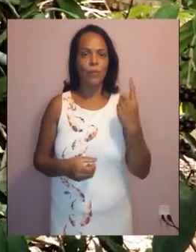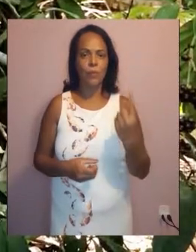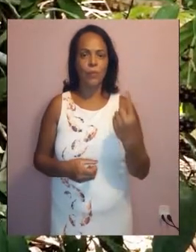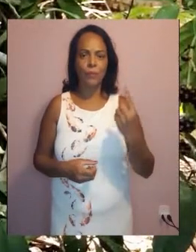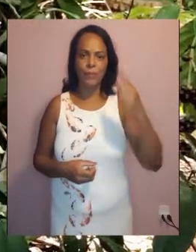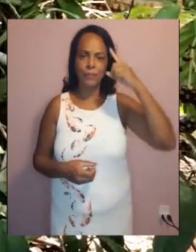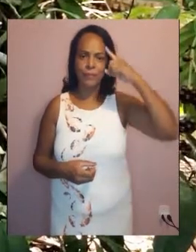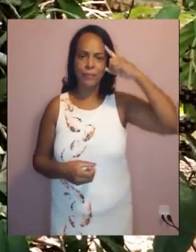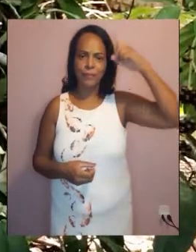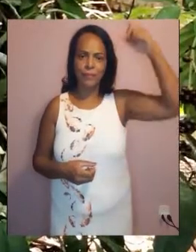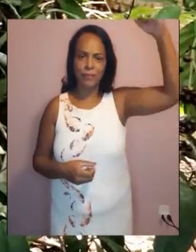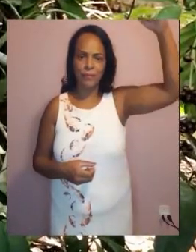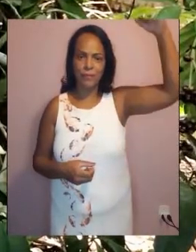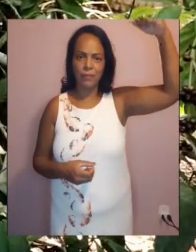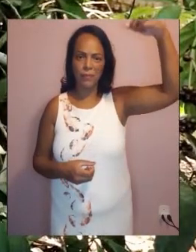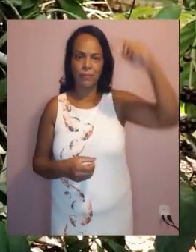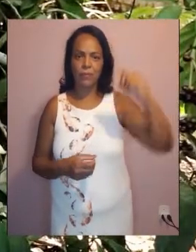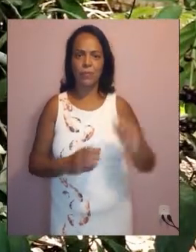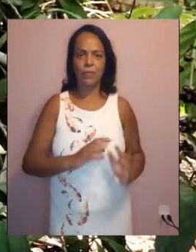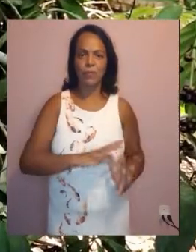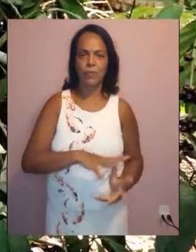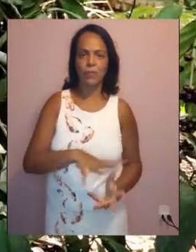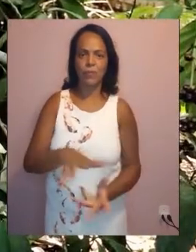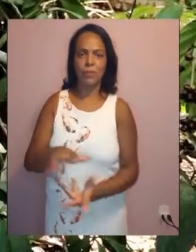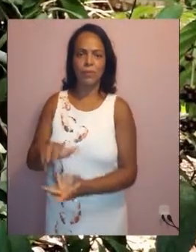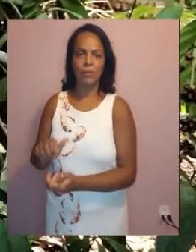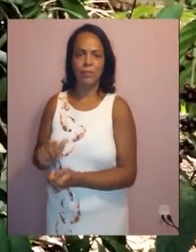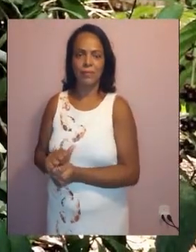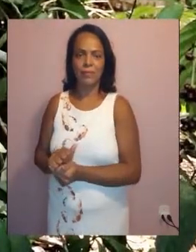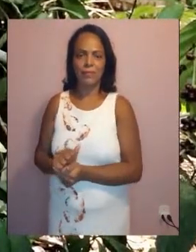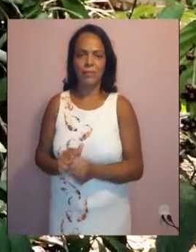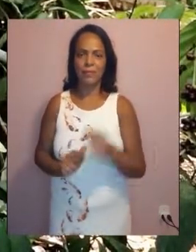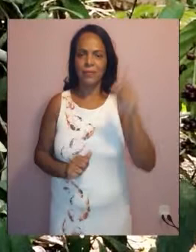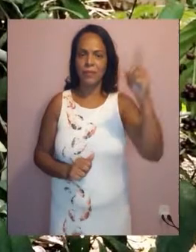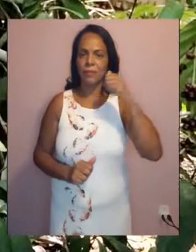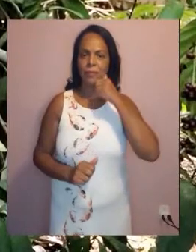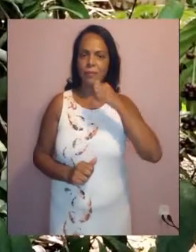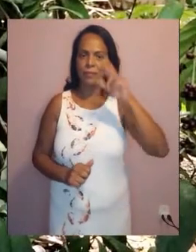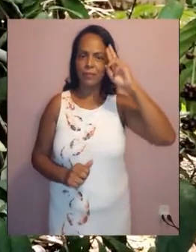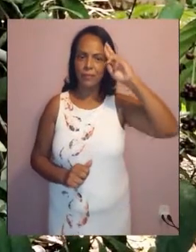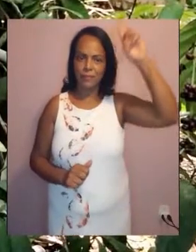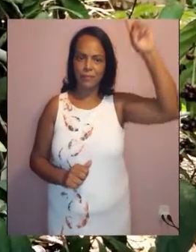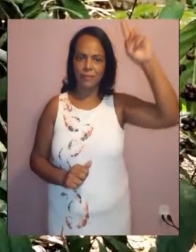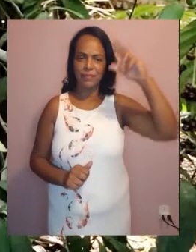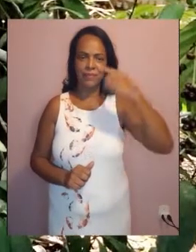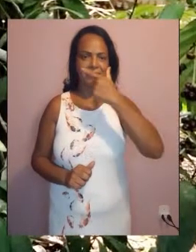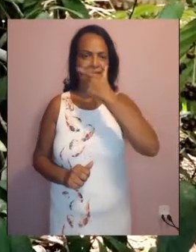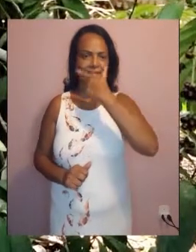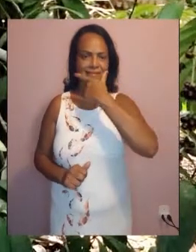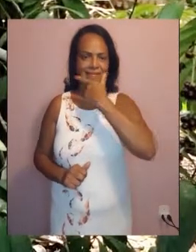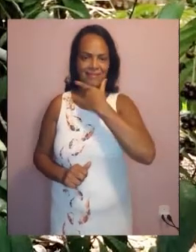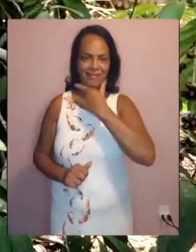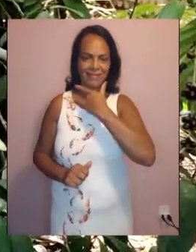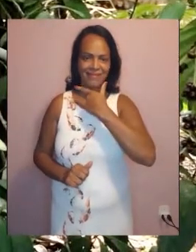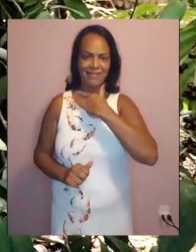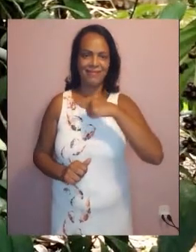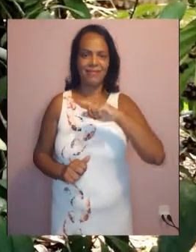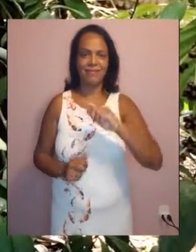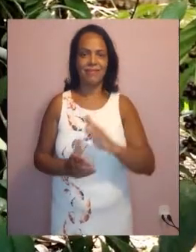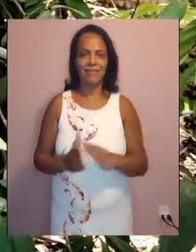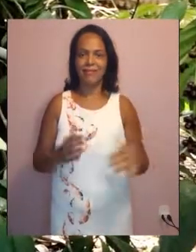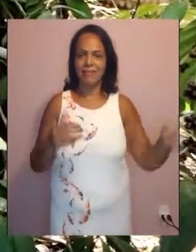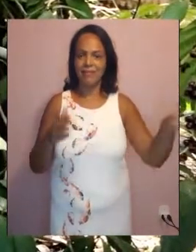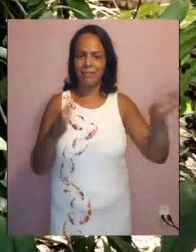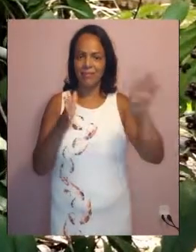Aí foi quando ele disse que ela sorriu, se aproximou dele